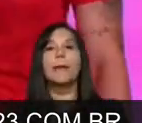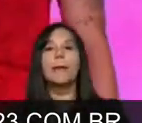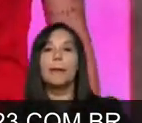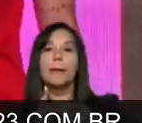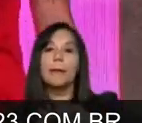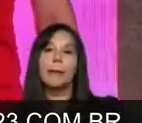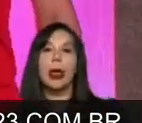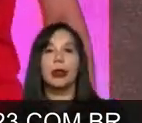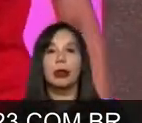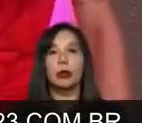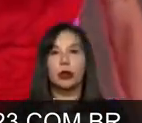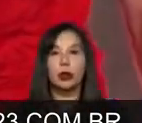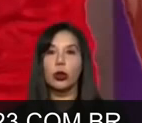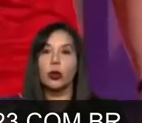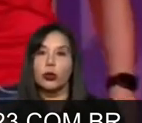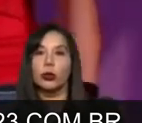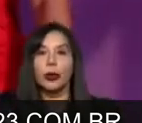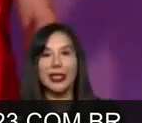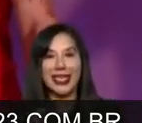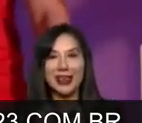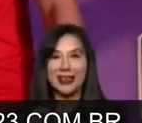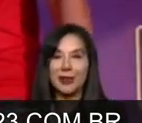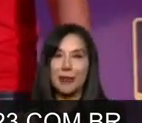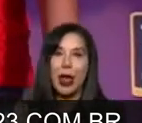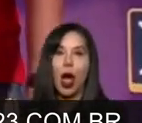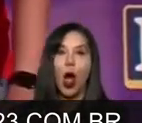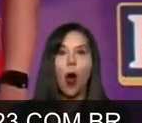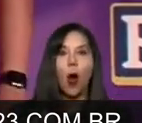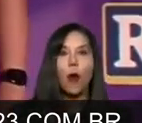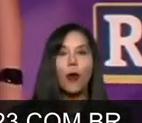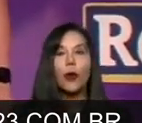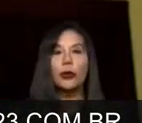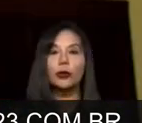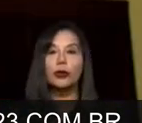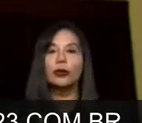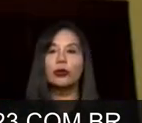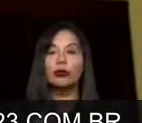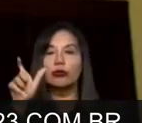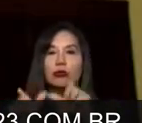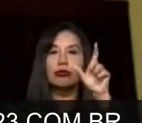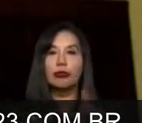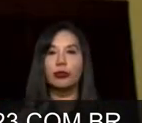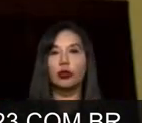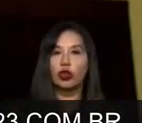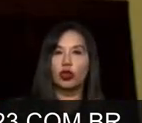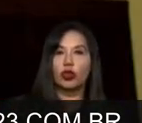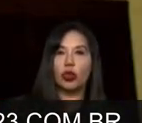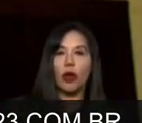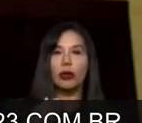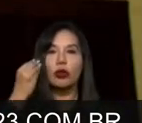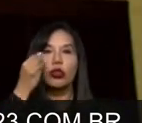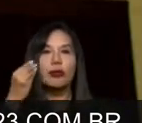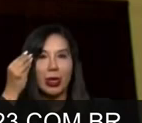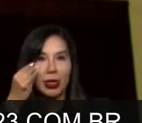torneio. Nossa equipe é uma mescla, né, com alguns pilares experientes, com essa juventude que está chegando, e a